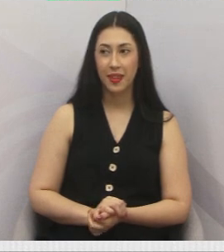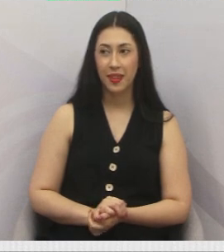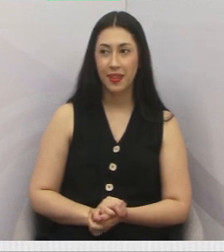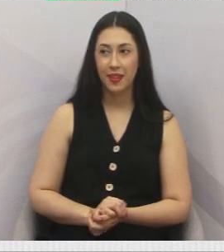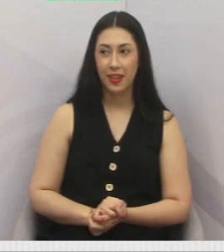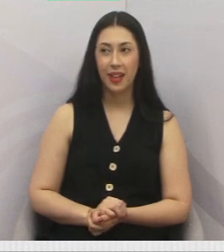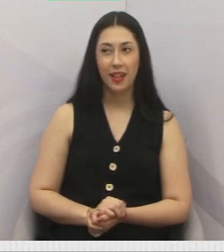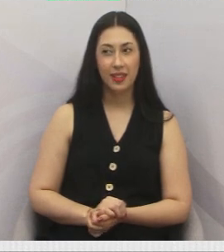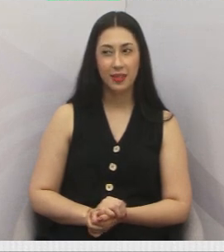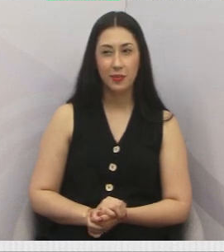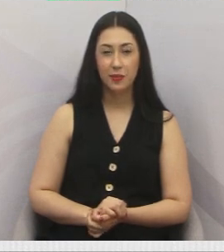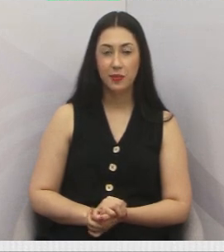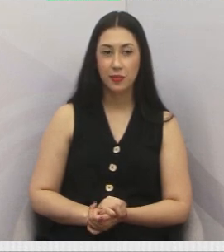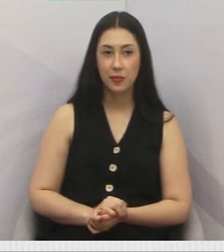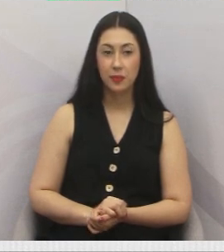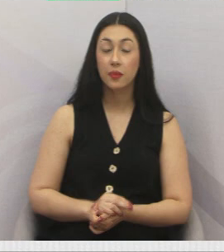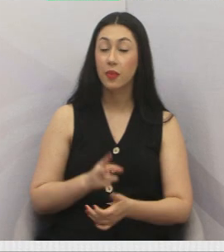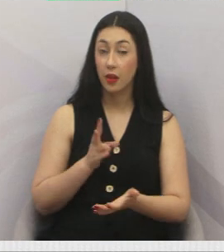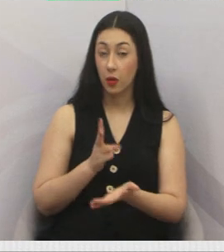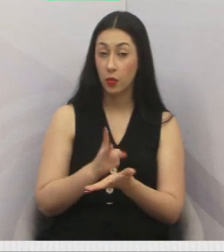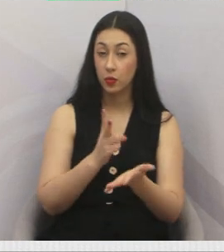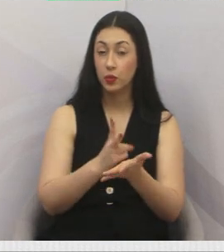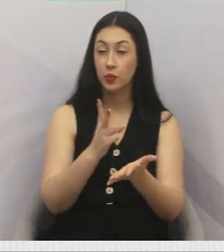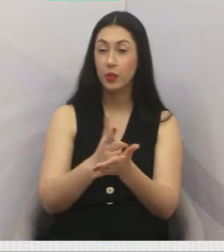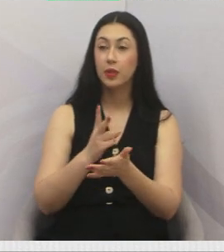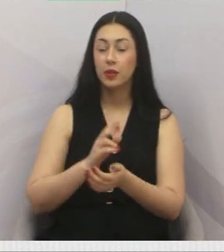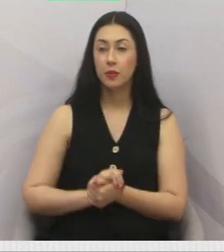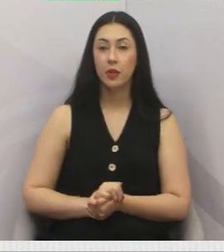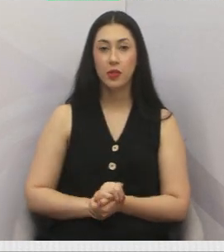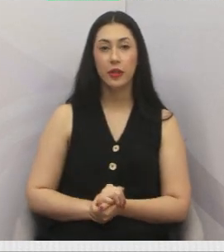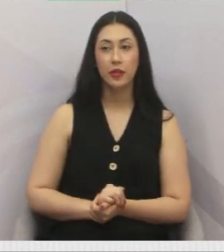Tá. Continuando, próximo voto.